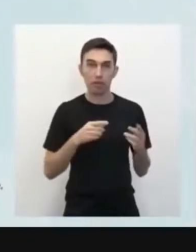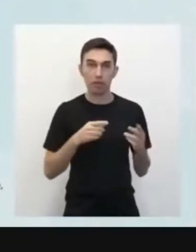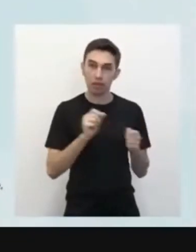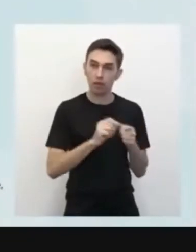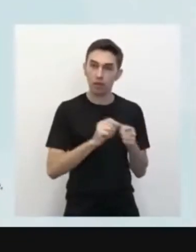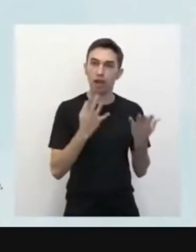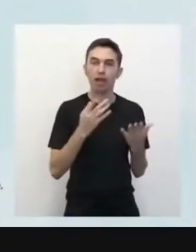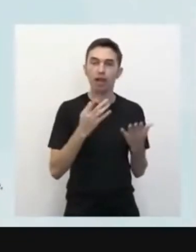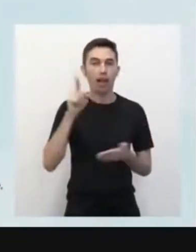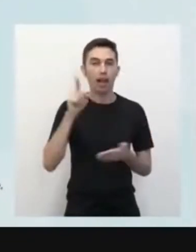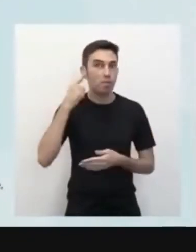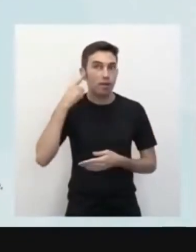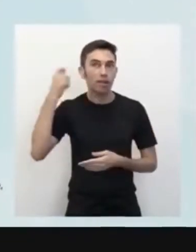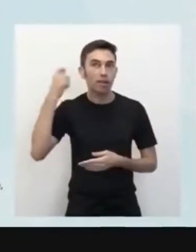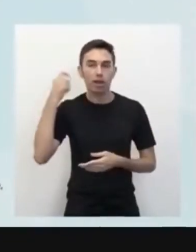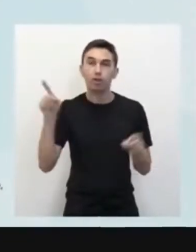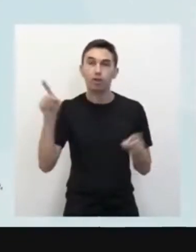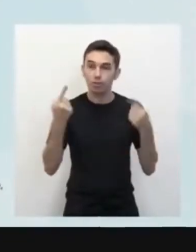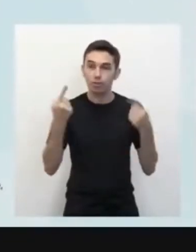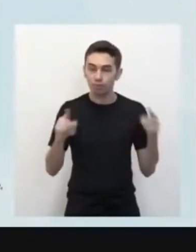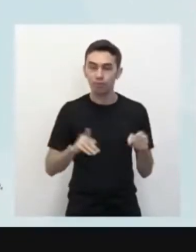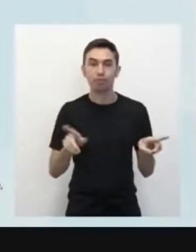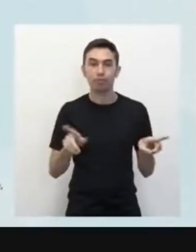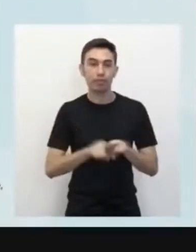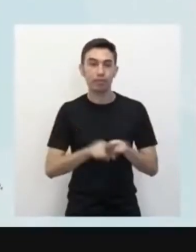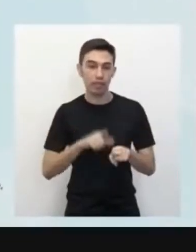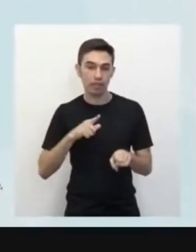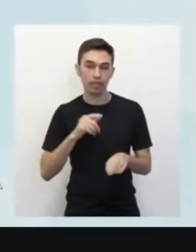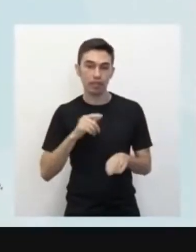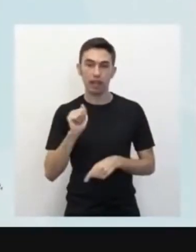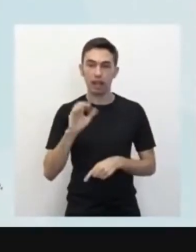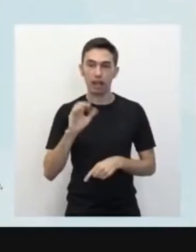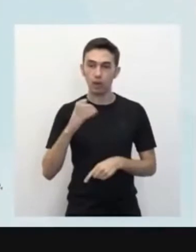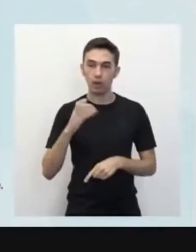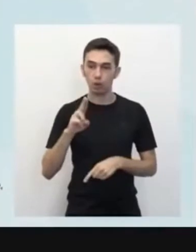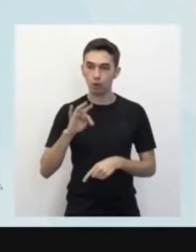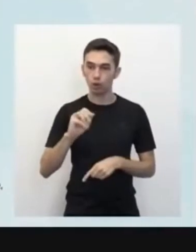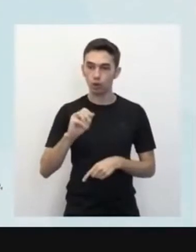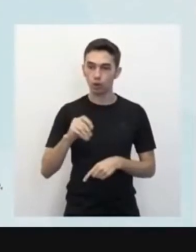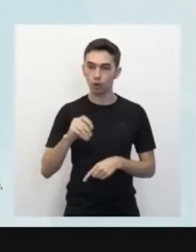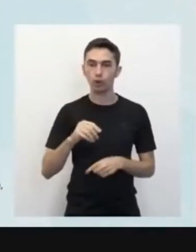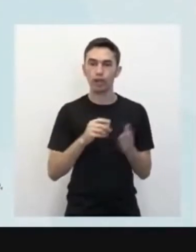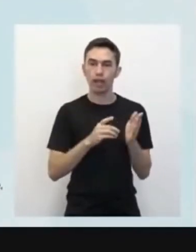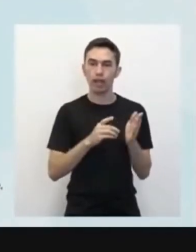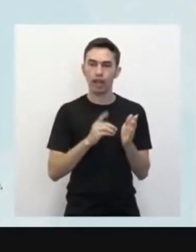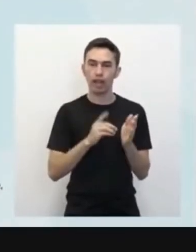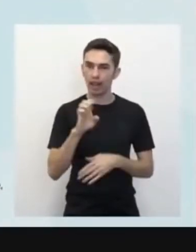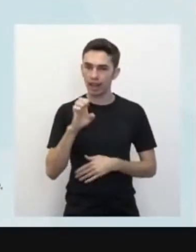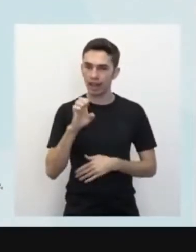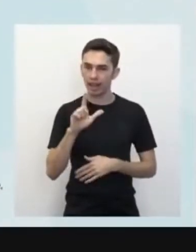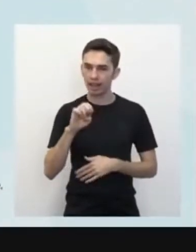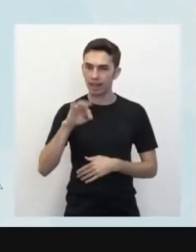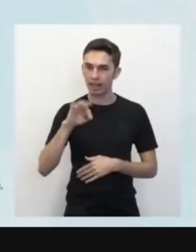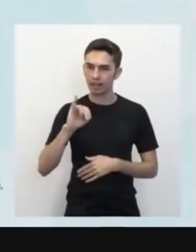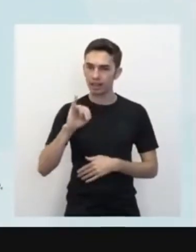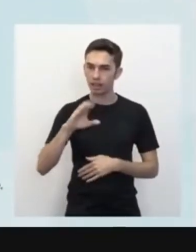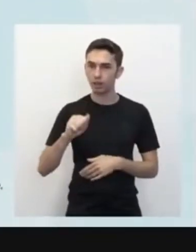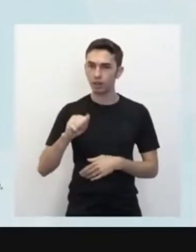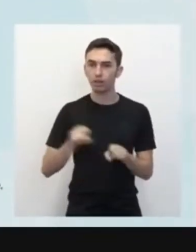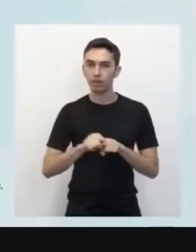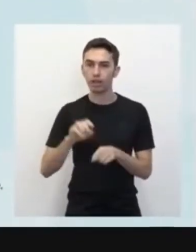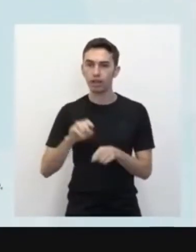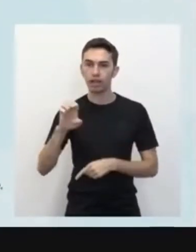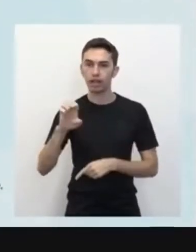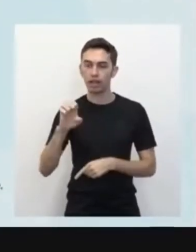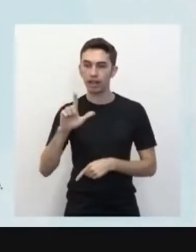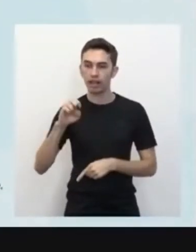musicais. Existem instrumentos acústicos, elétricos e eletrônicos. De forma geral, consideramos como sons musicais